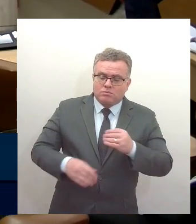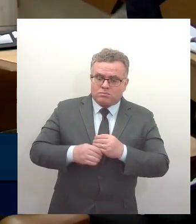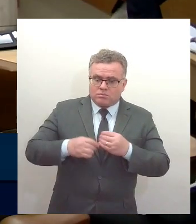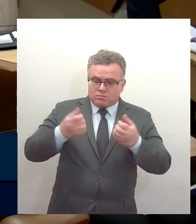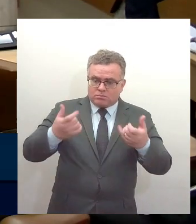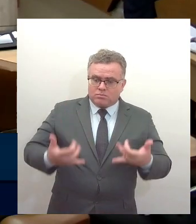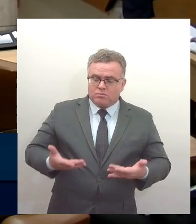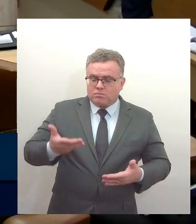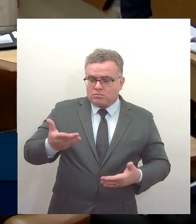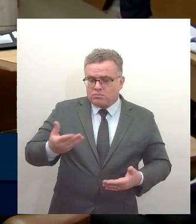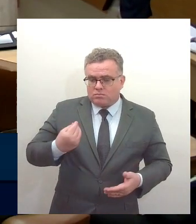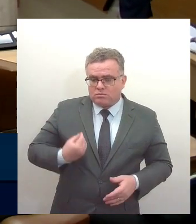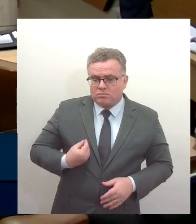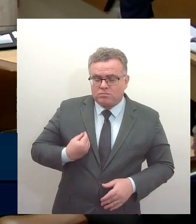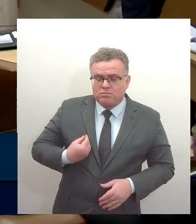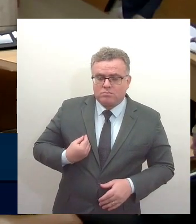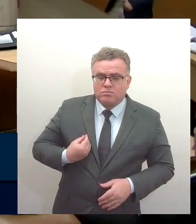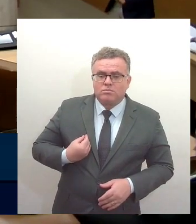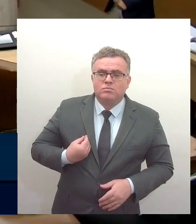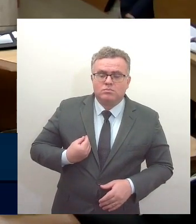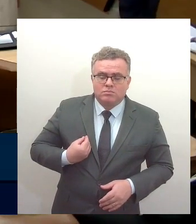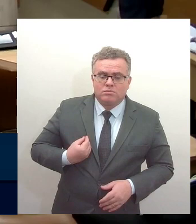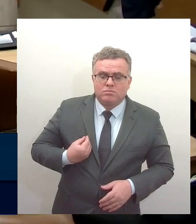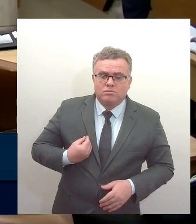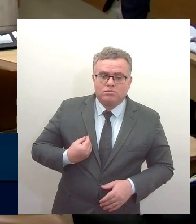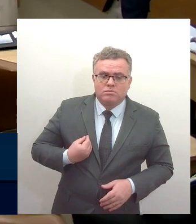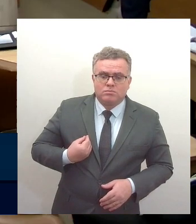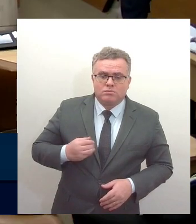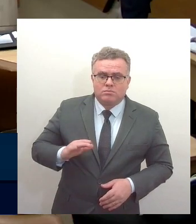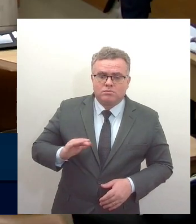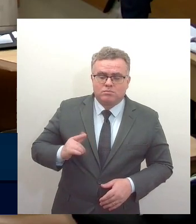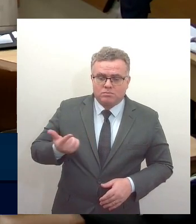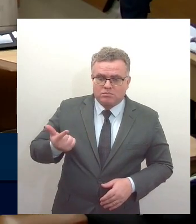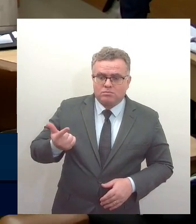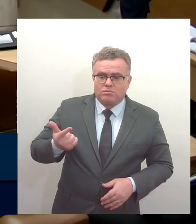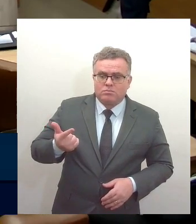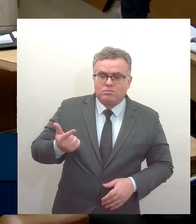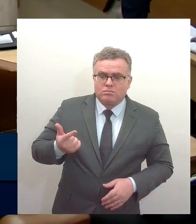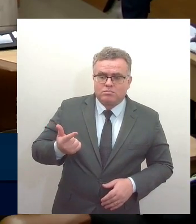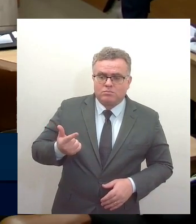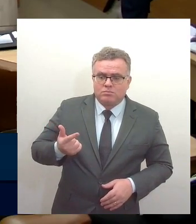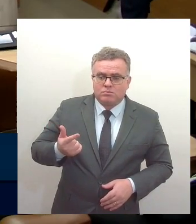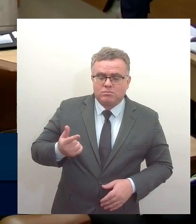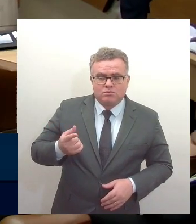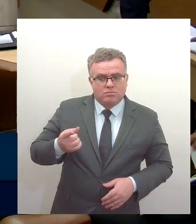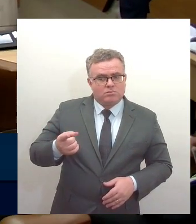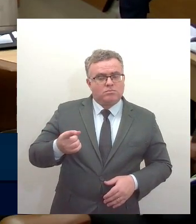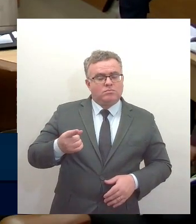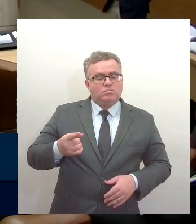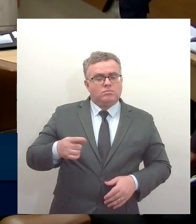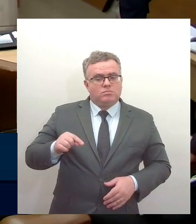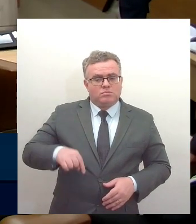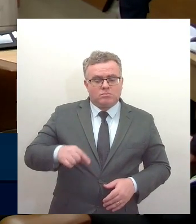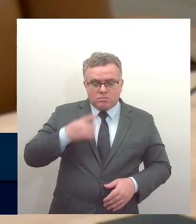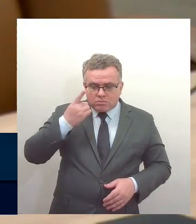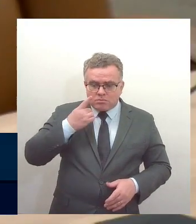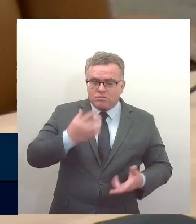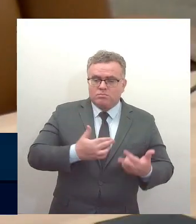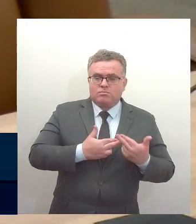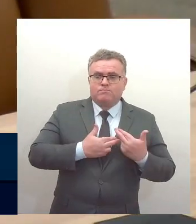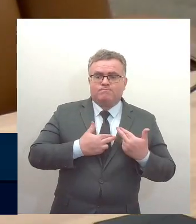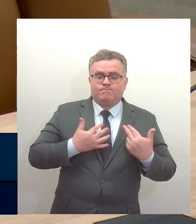que realmente a missão do deputado estadual é uma missão que nos deixa, às vezes, como eu sempre